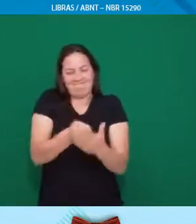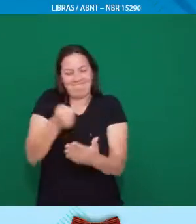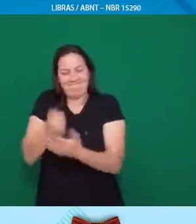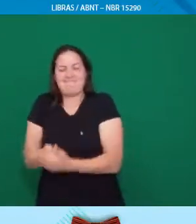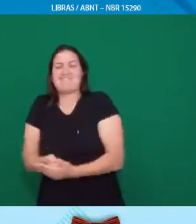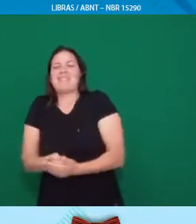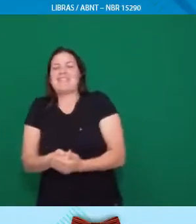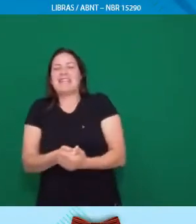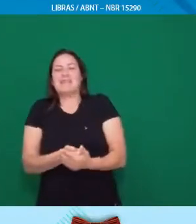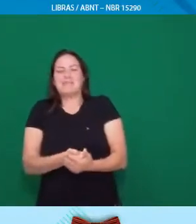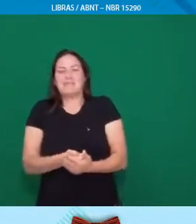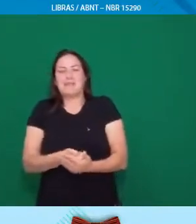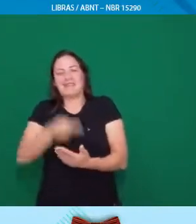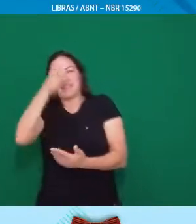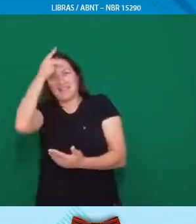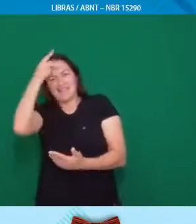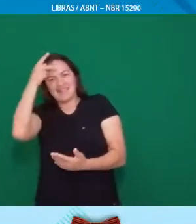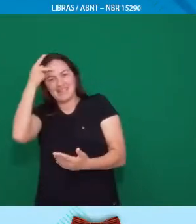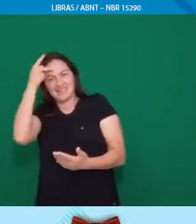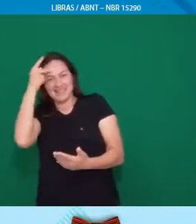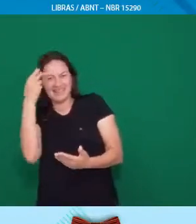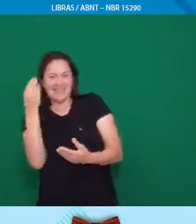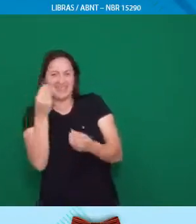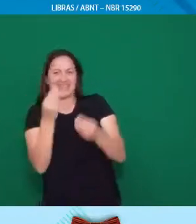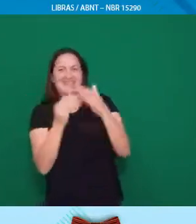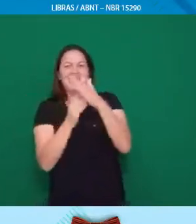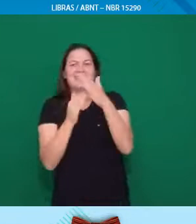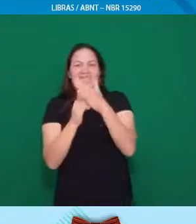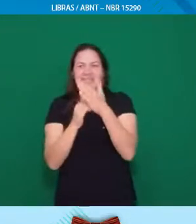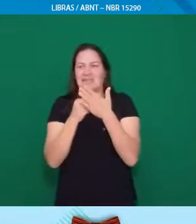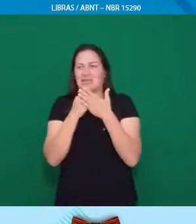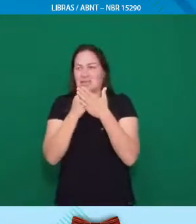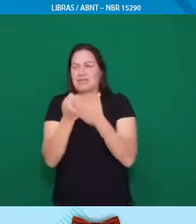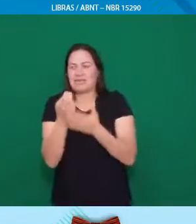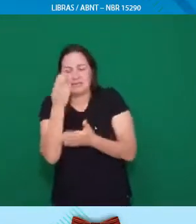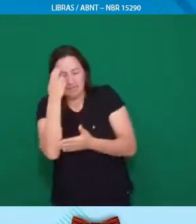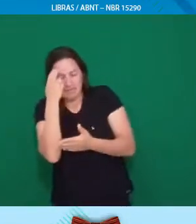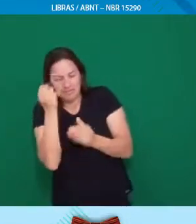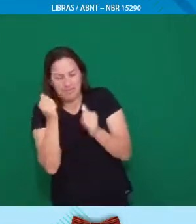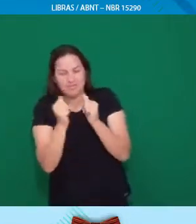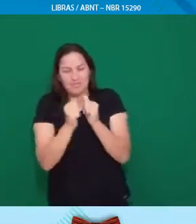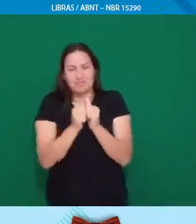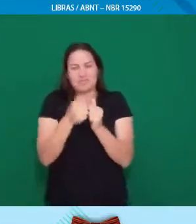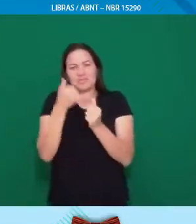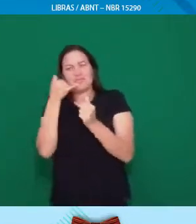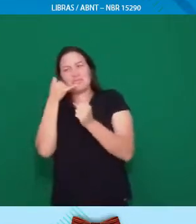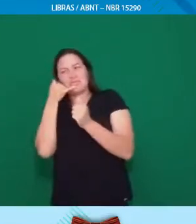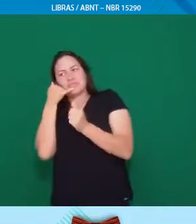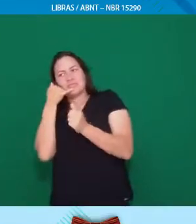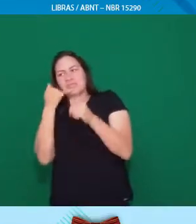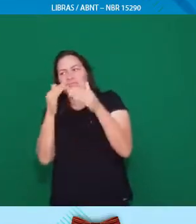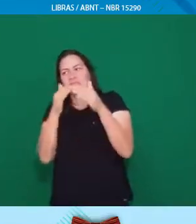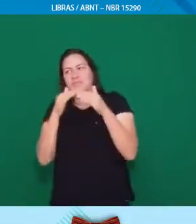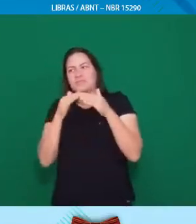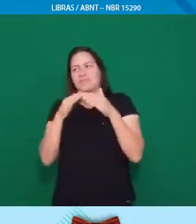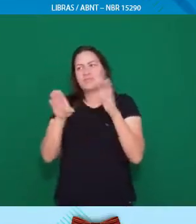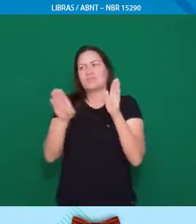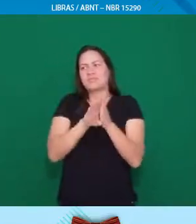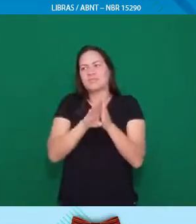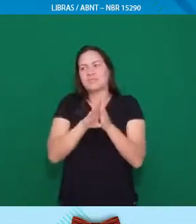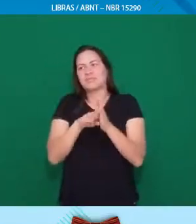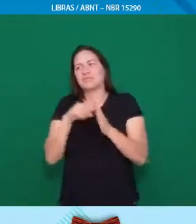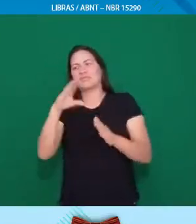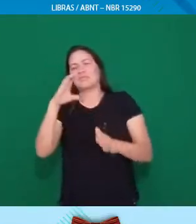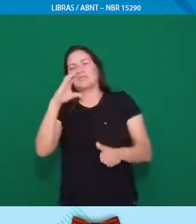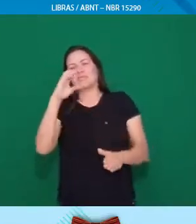vai buscar solução muitas vezes eu não pude atender a Marli assim como muitas vezes não atendo muitas dos pedidos que